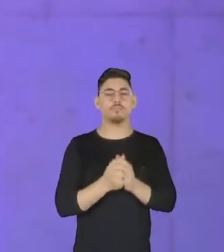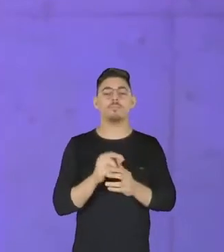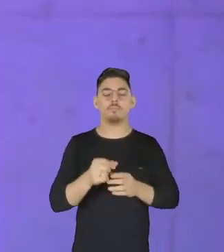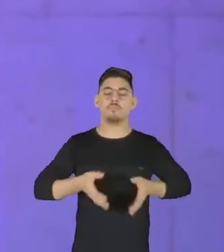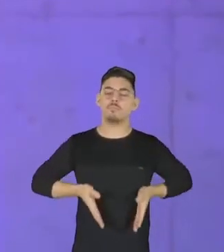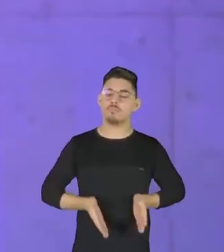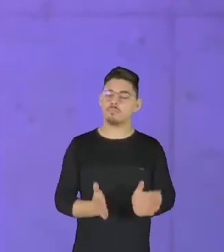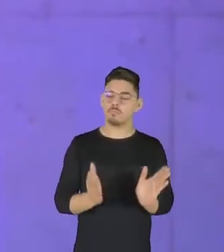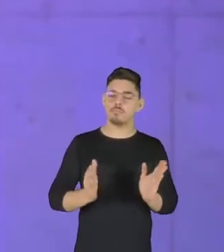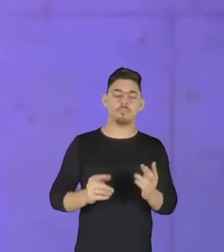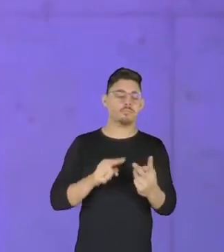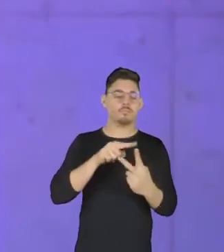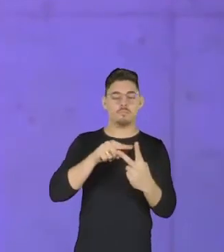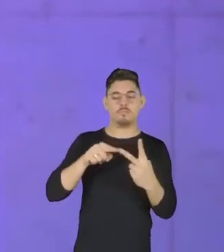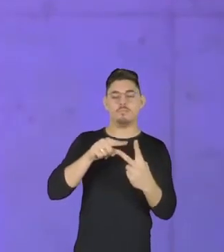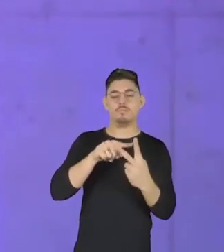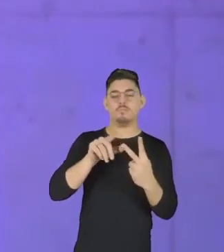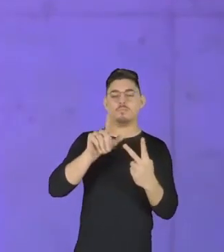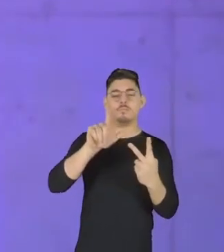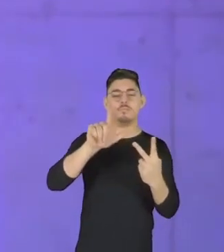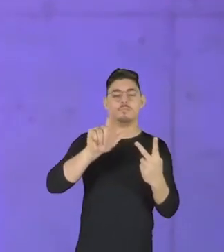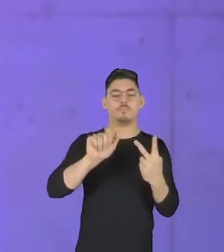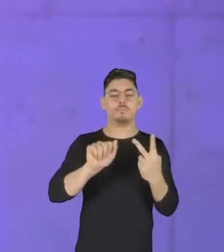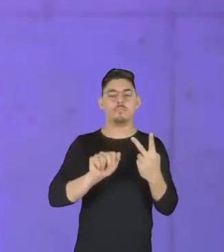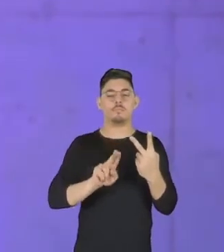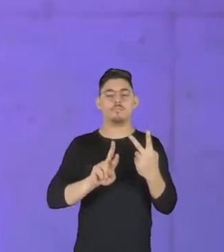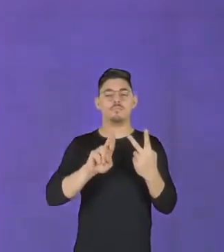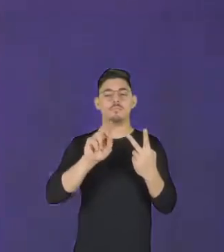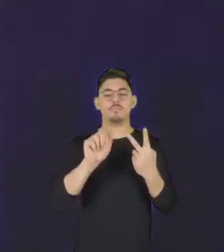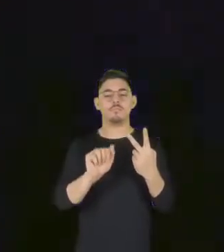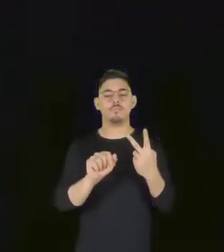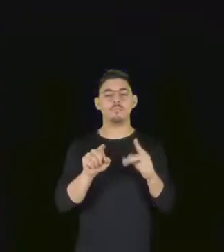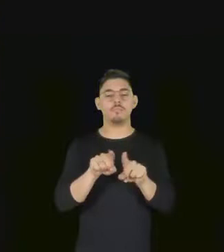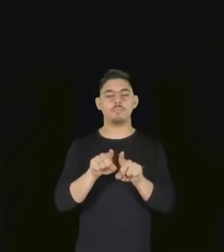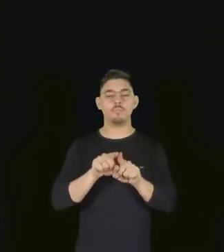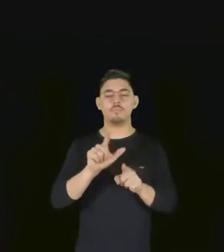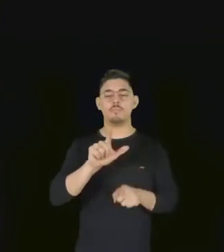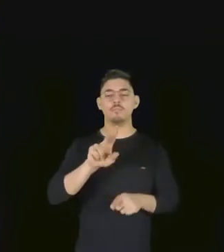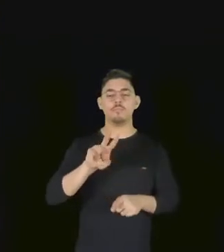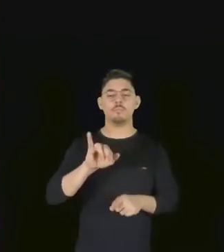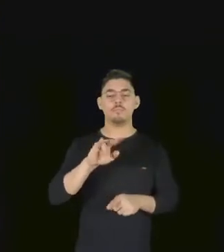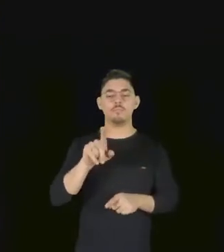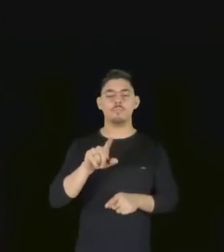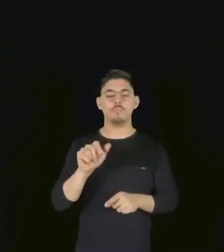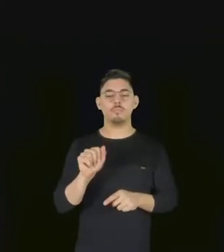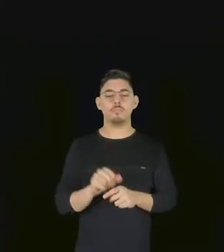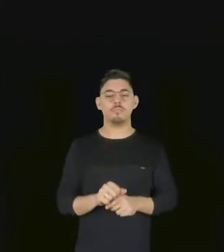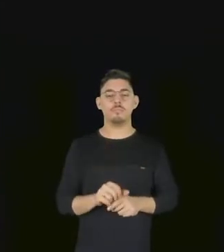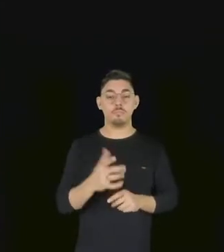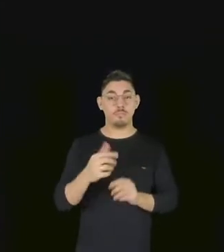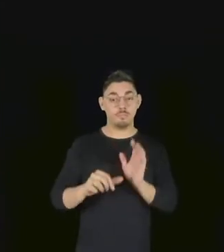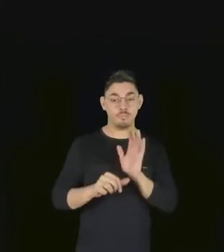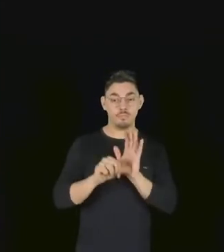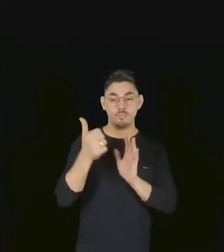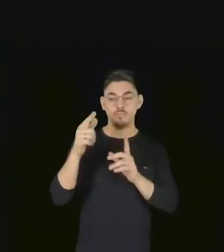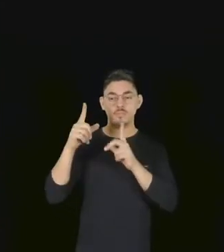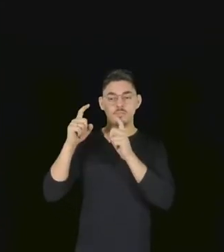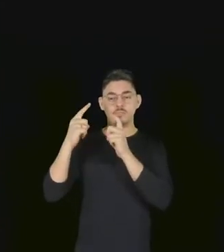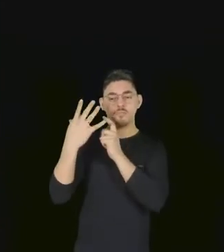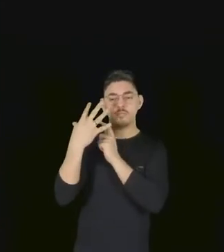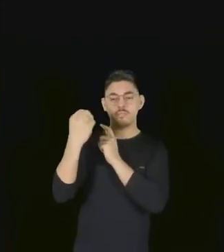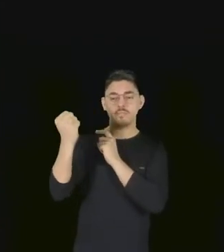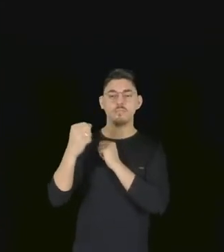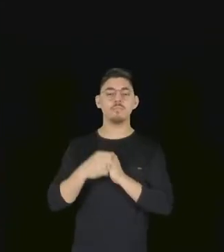da Luísa. E nós estamos assim, pedi para o pessoal colocar a foto. Essa é a primeira foto que tiramos